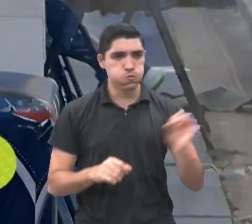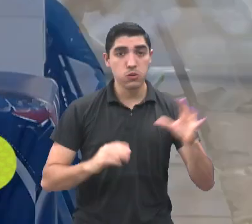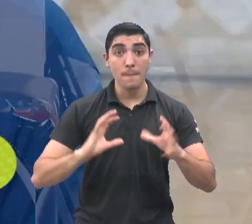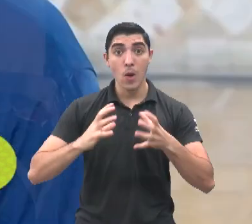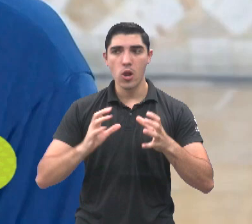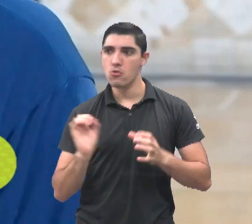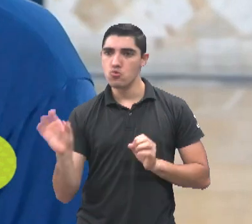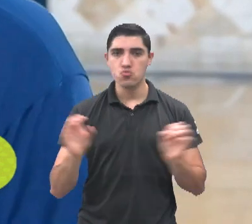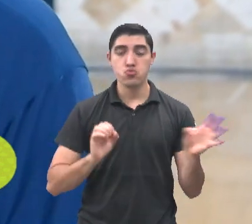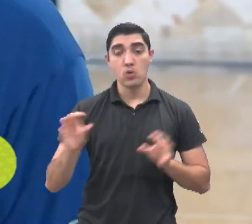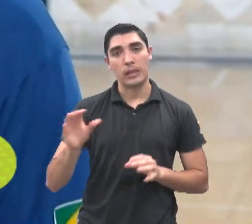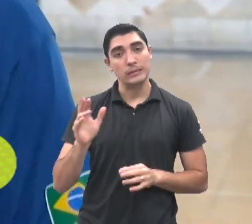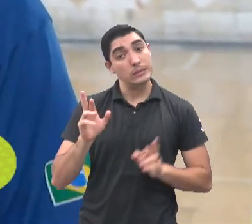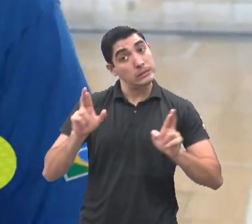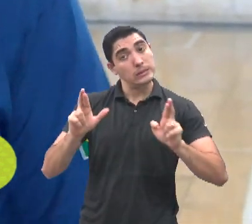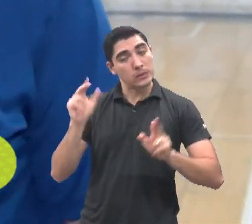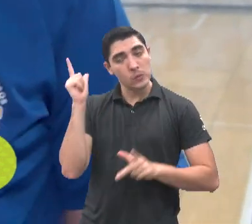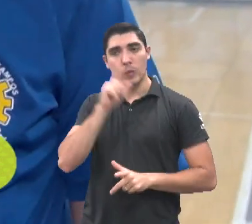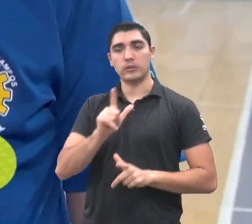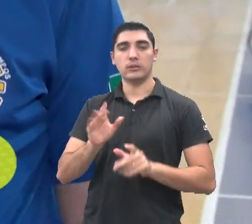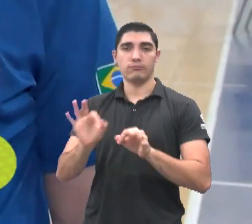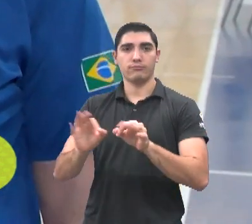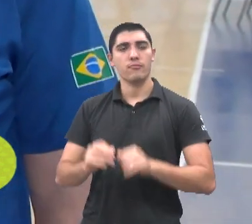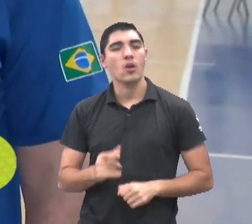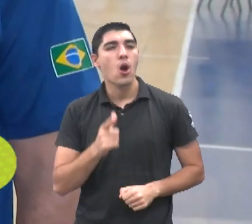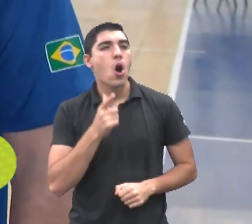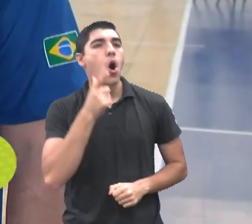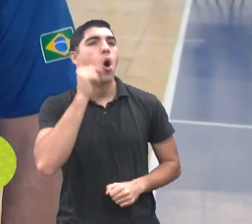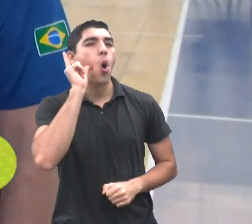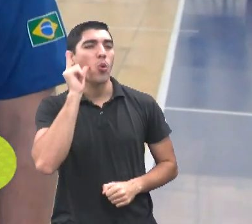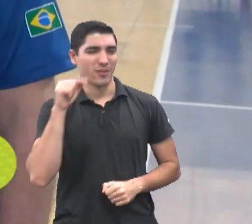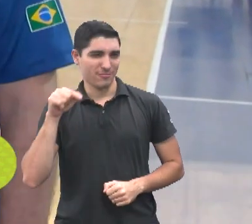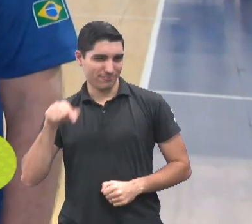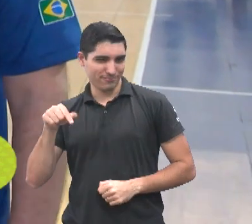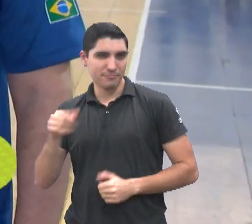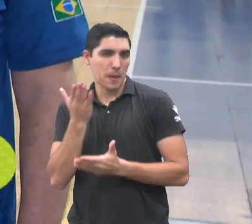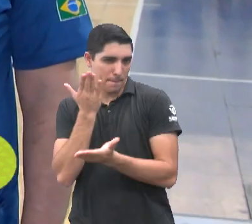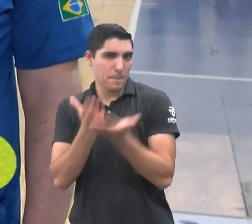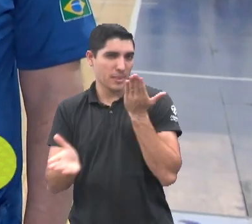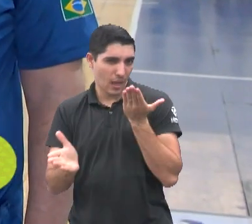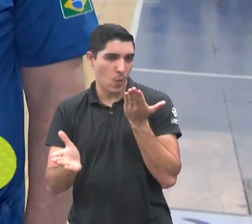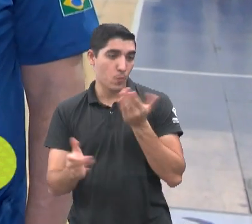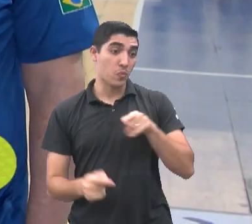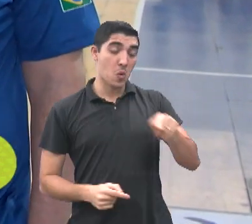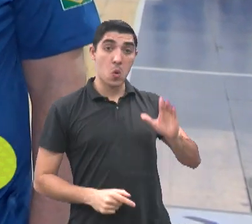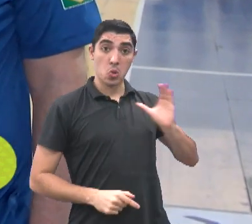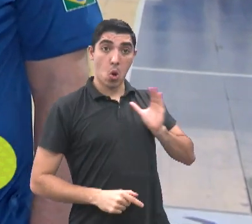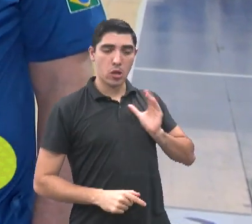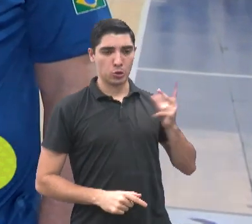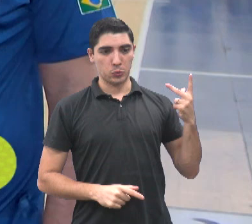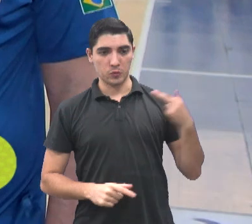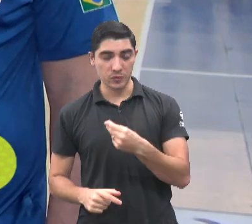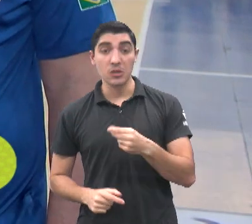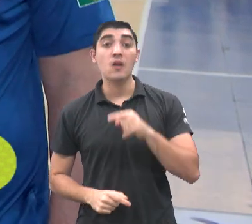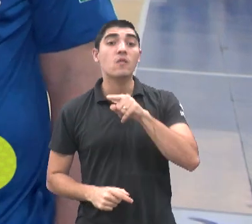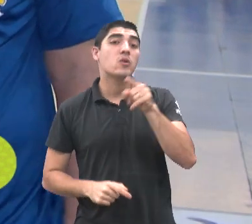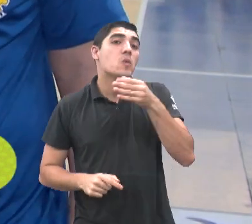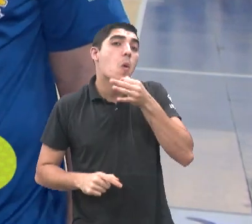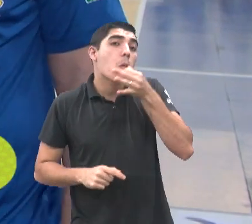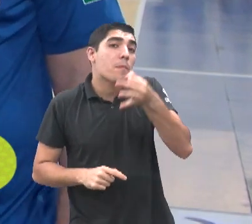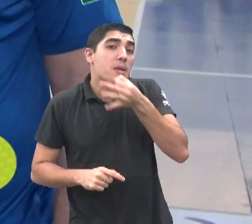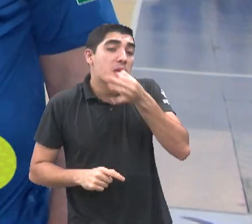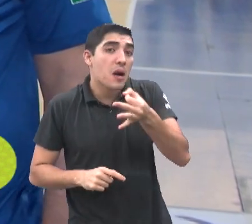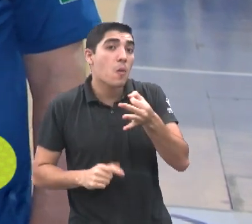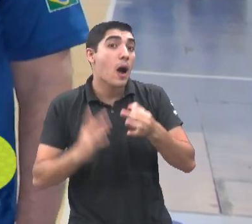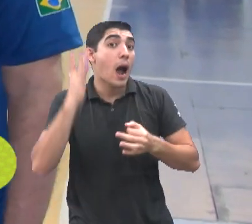consiga colocar em prática. Ontem o Paulistano perdeu para o Corinthians. O que esse resultado de ontem pode influenciar no jogo de